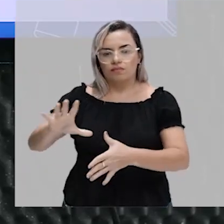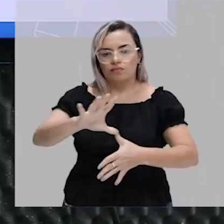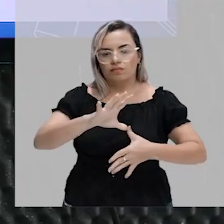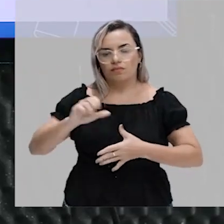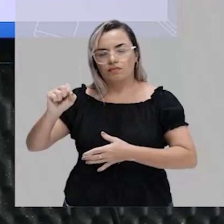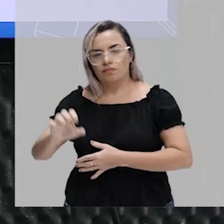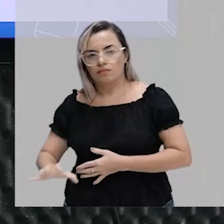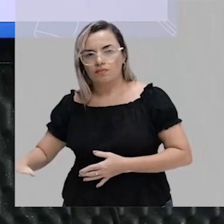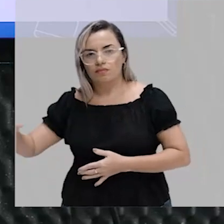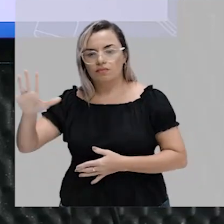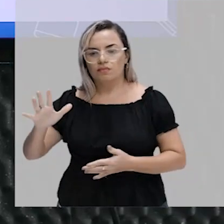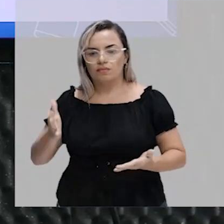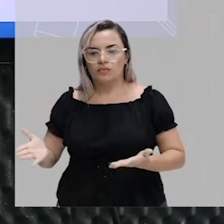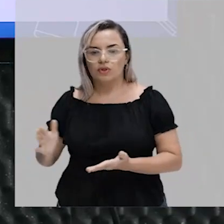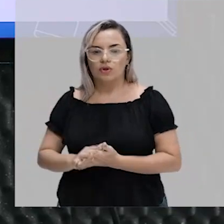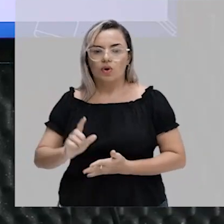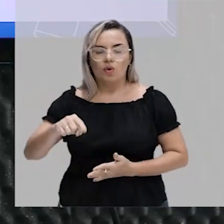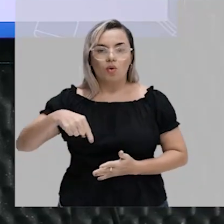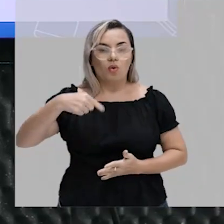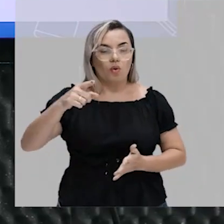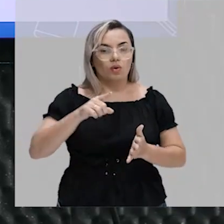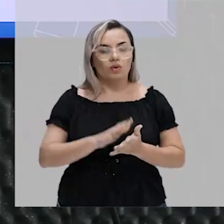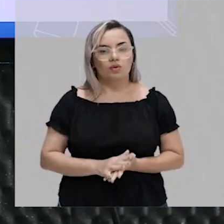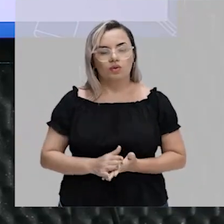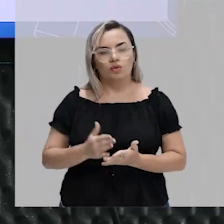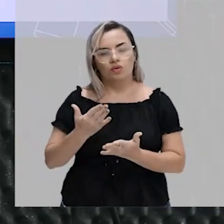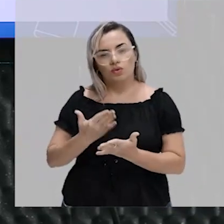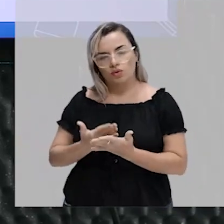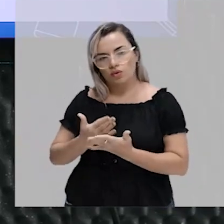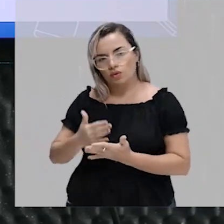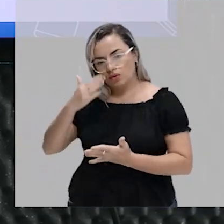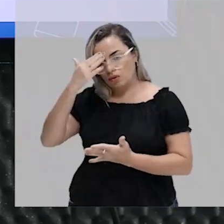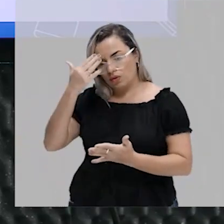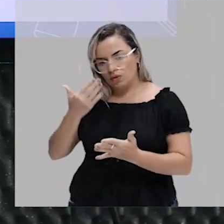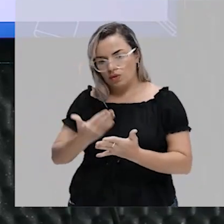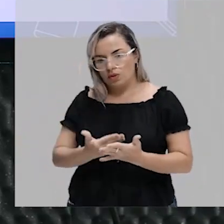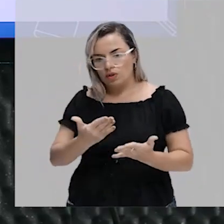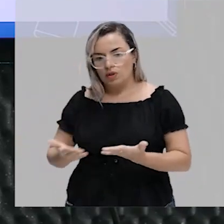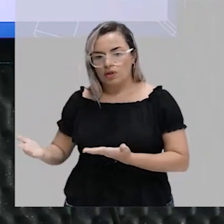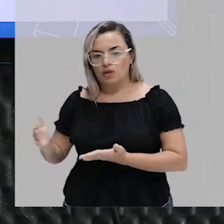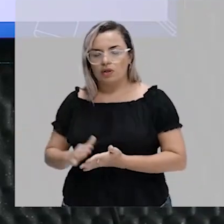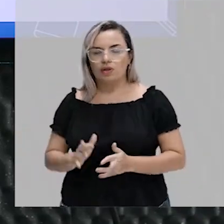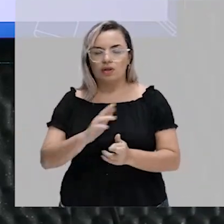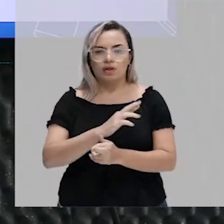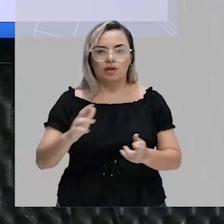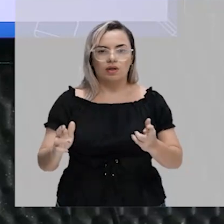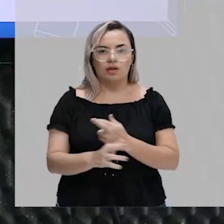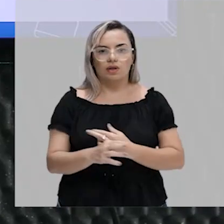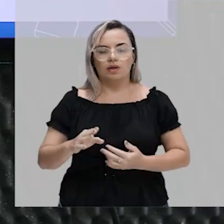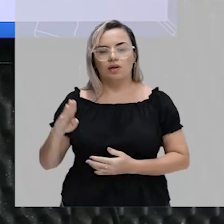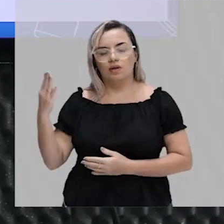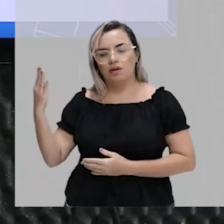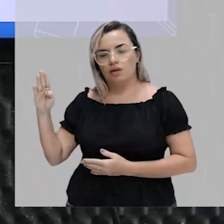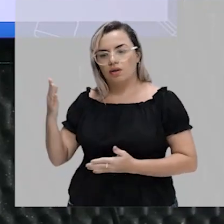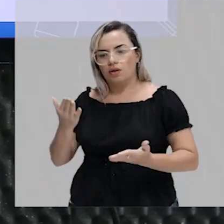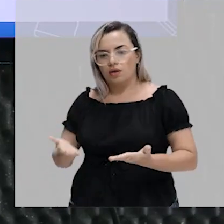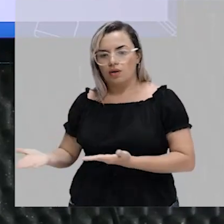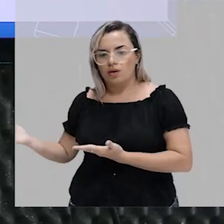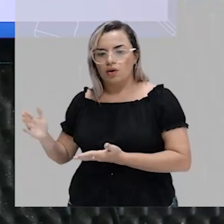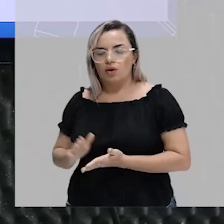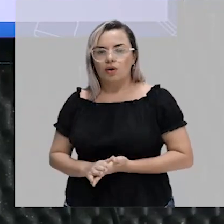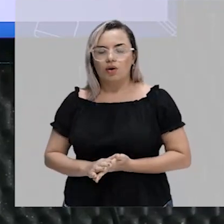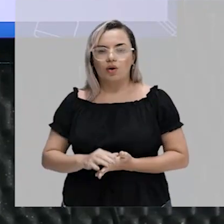tá? O outro argumento, pessoal, ele é mais biológico, né? O argumento